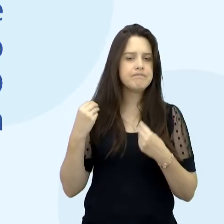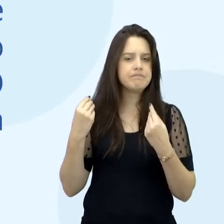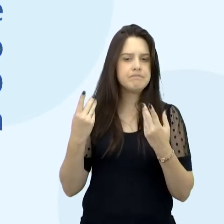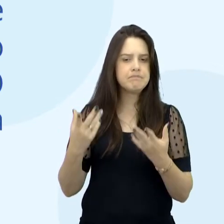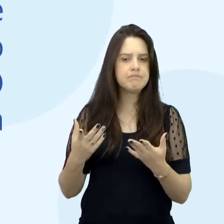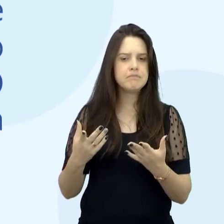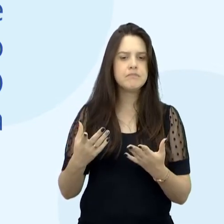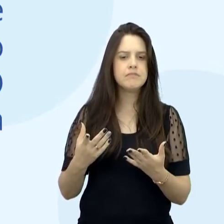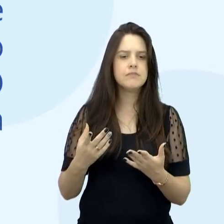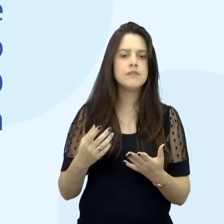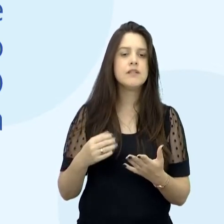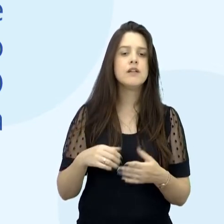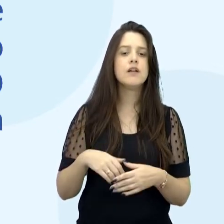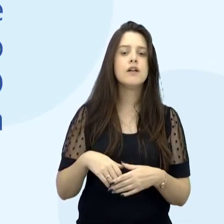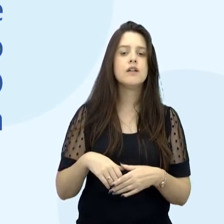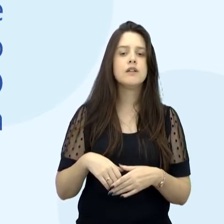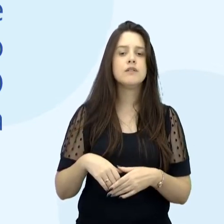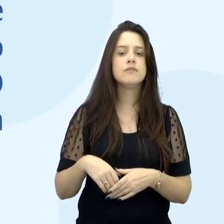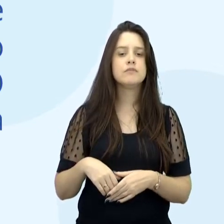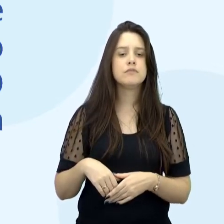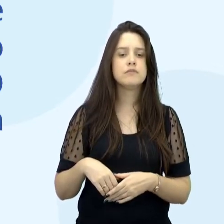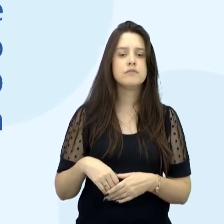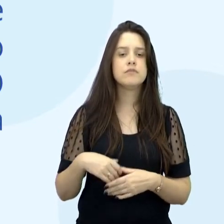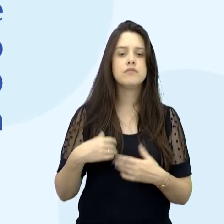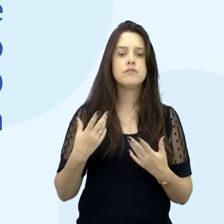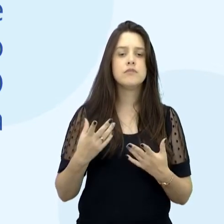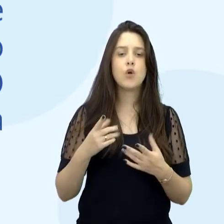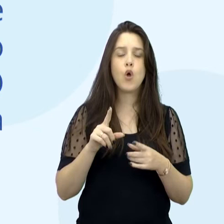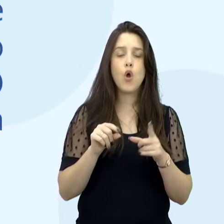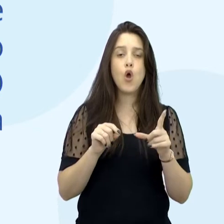3 opções. Foi dado a ele